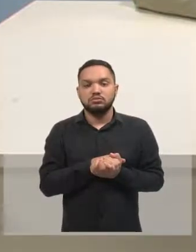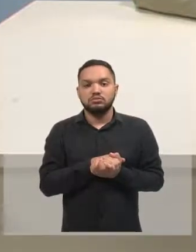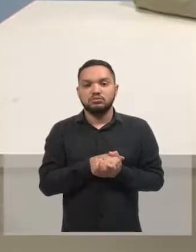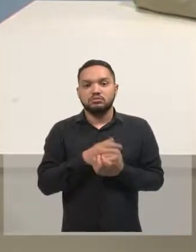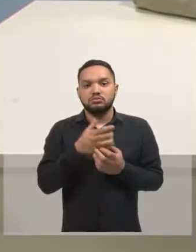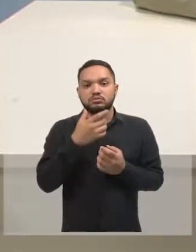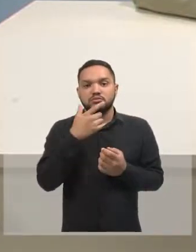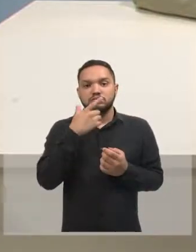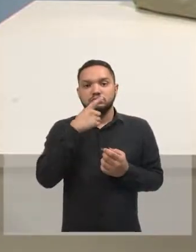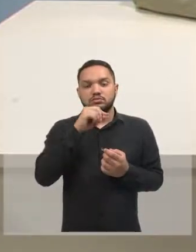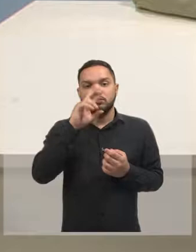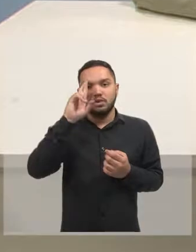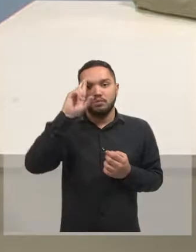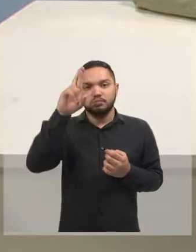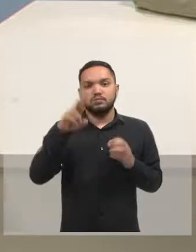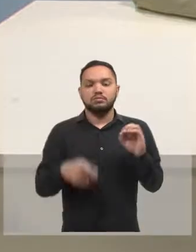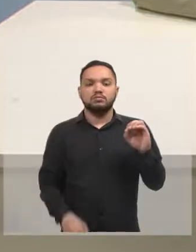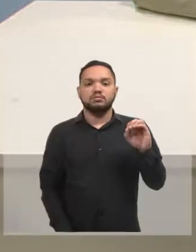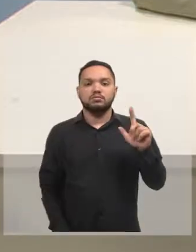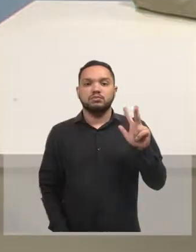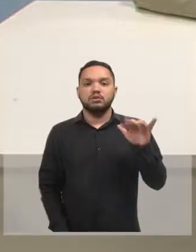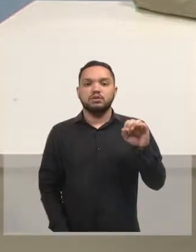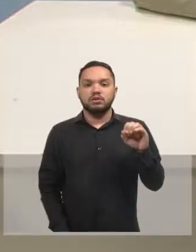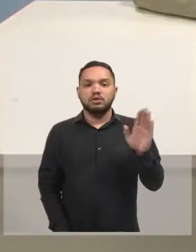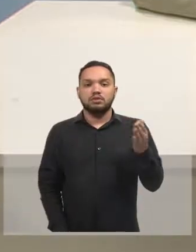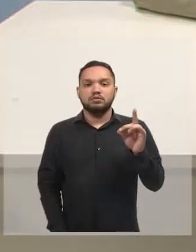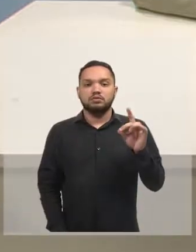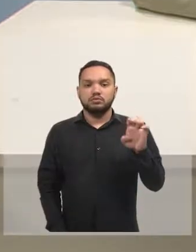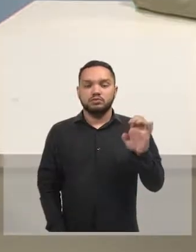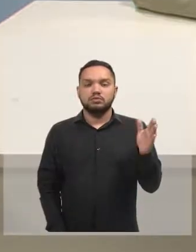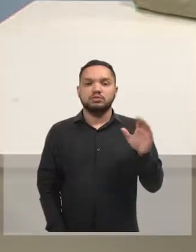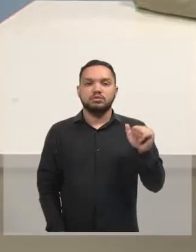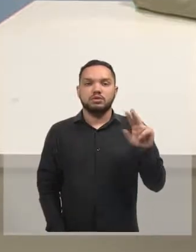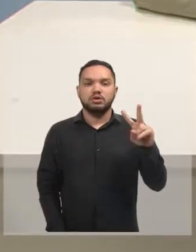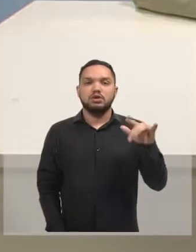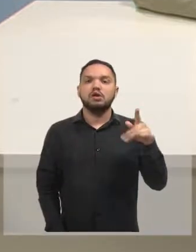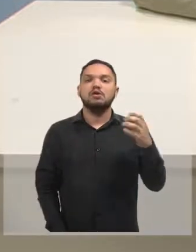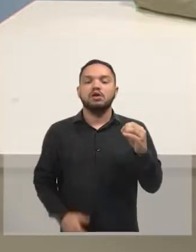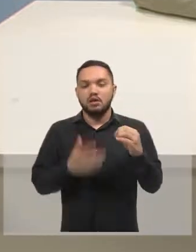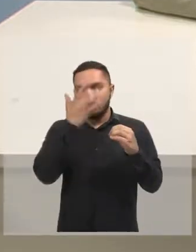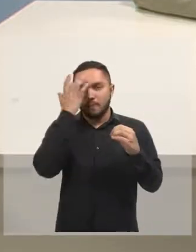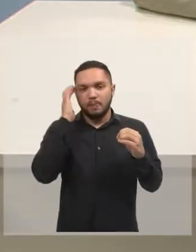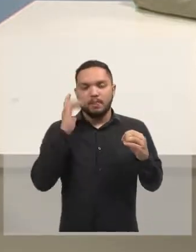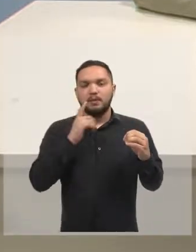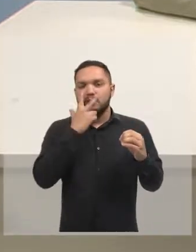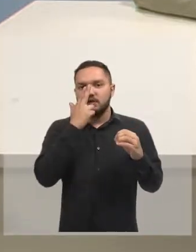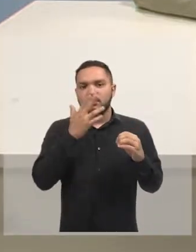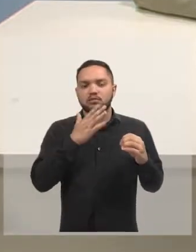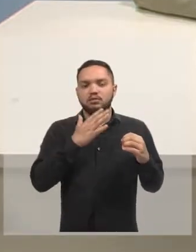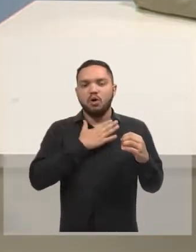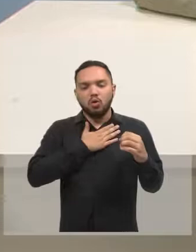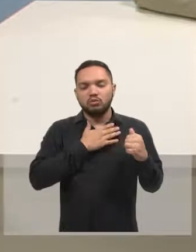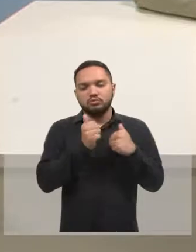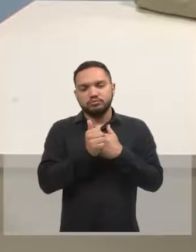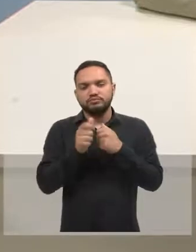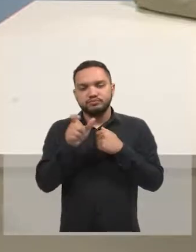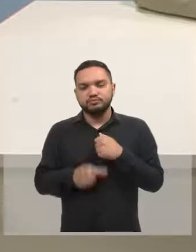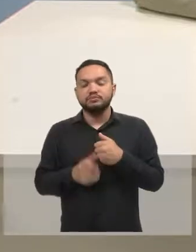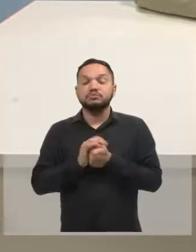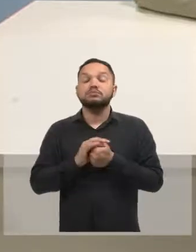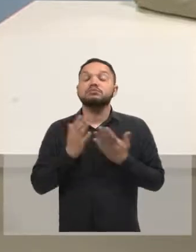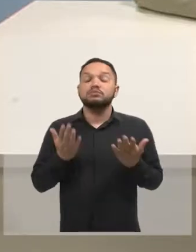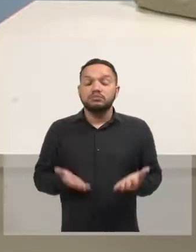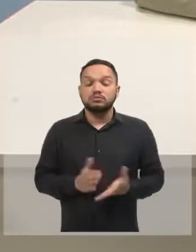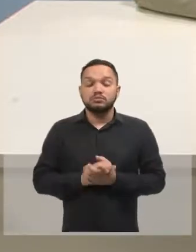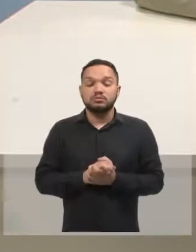filósofo Olavo de Carvalho, que eles são chamados de olavistas, né, internamente dentro do governo. Então, o que é que acontece?